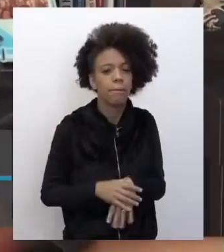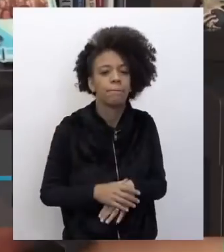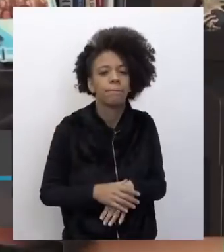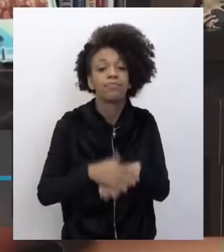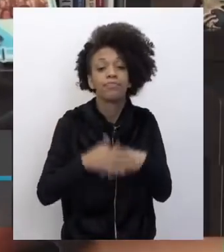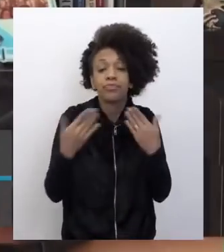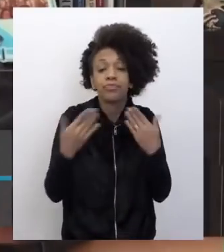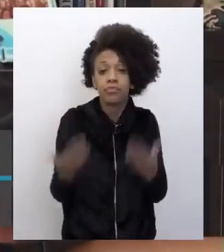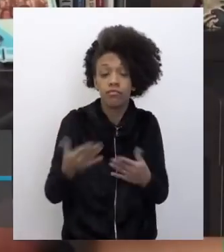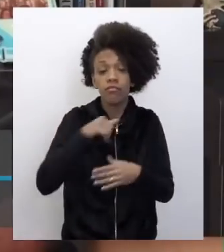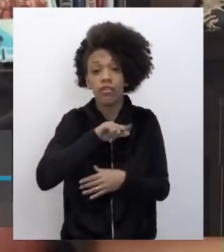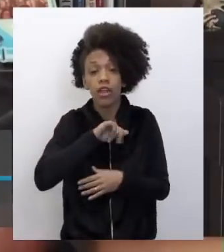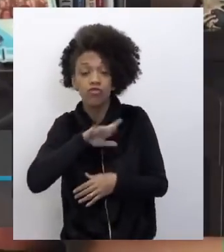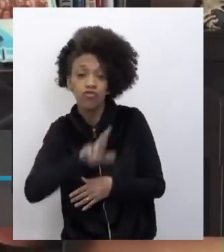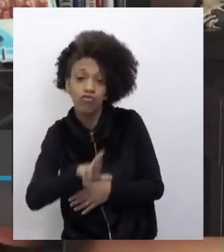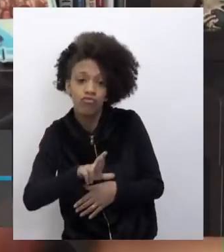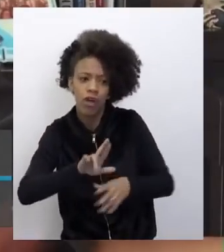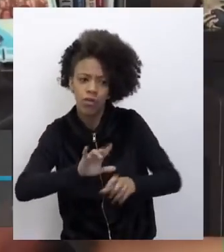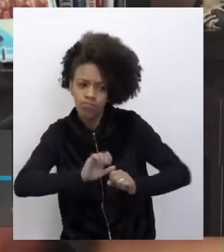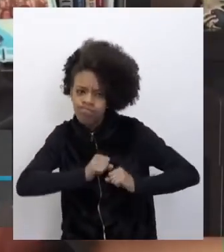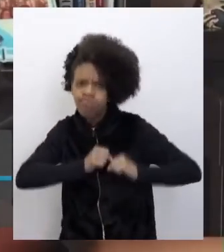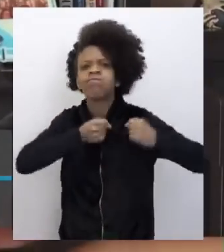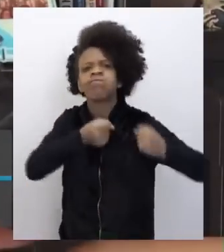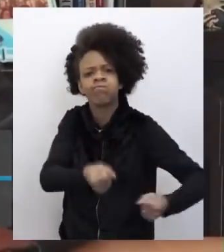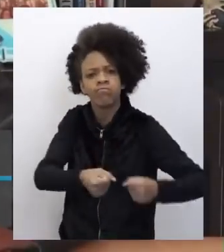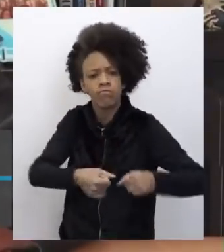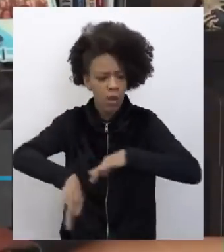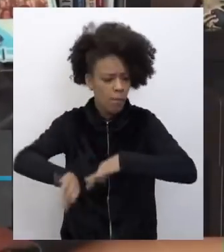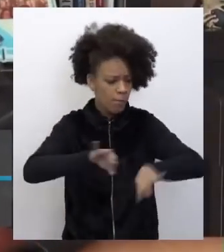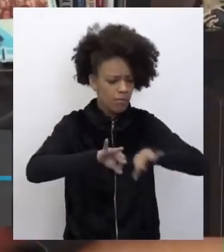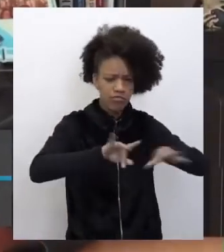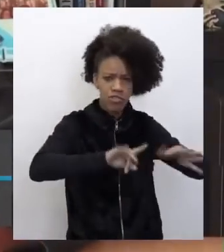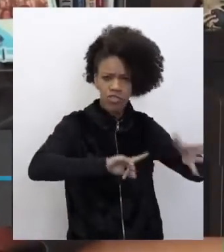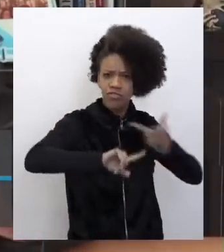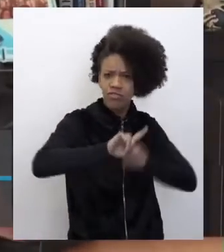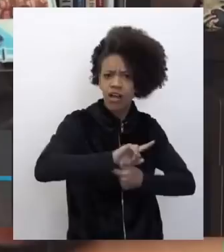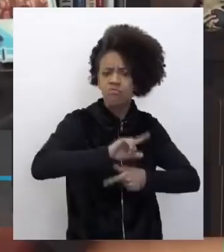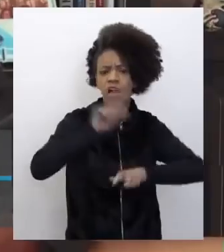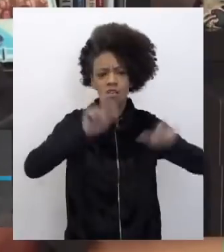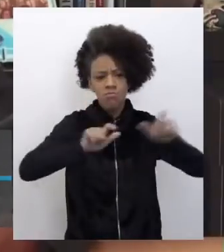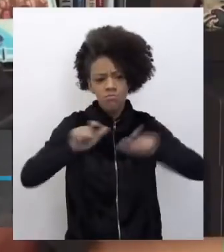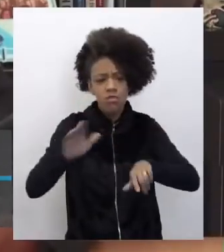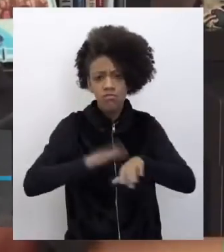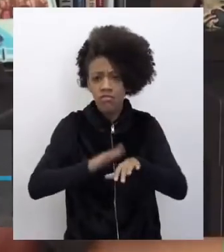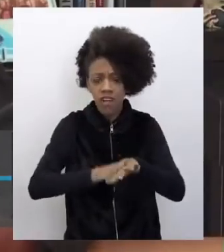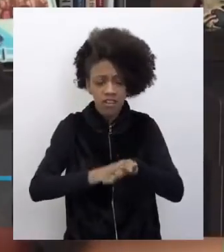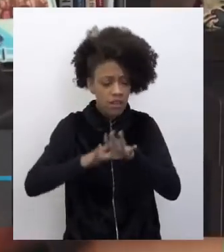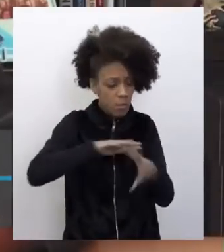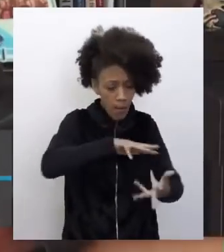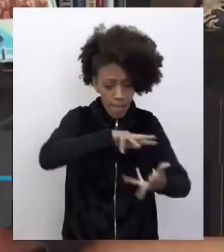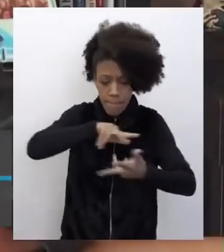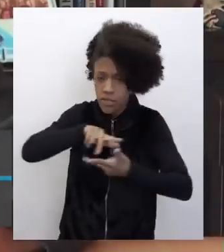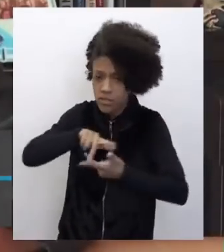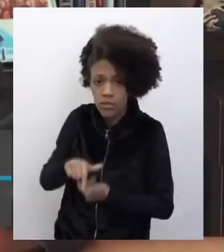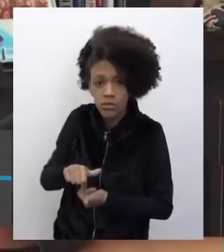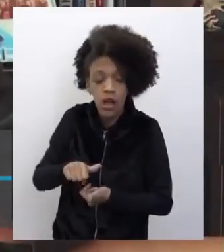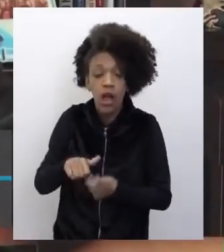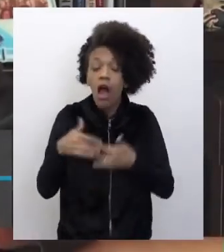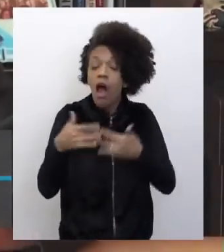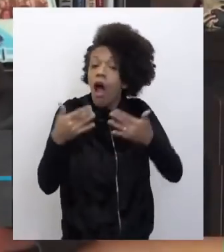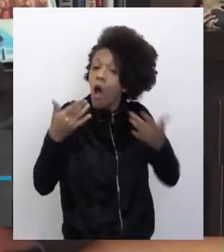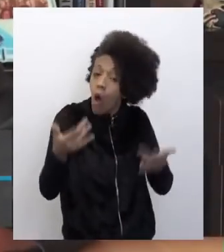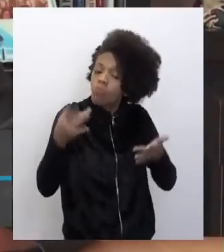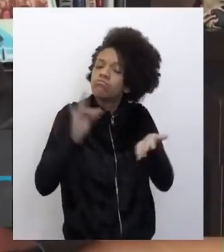agir, existem vários projetos e iniciativas de coletivos de pessoas que fazem isso por todo o país. Com certeza deve ter